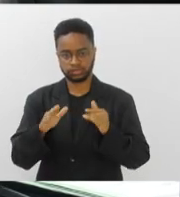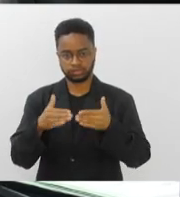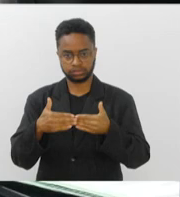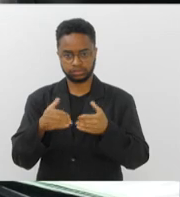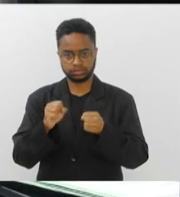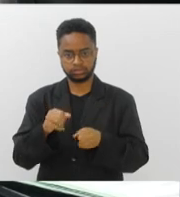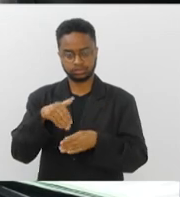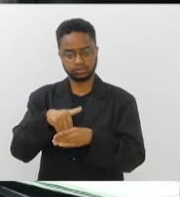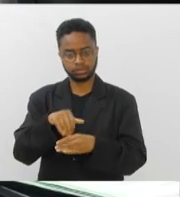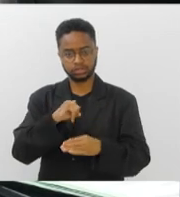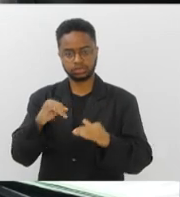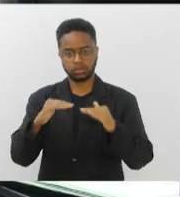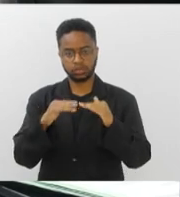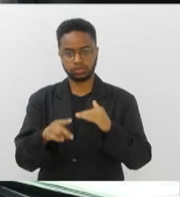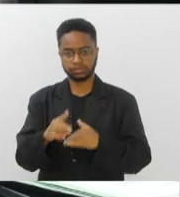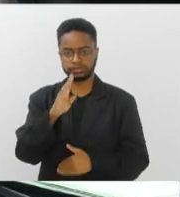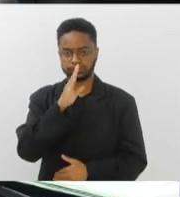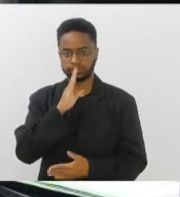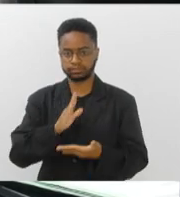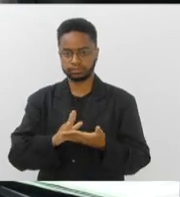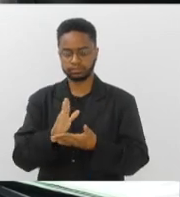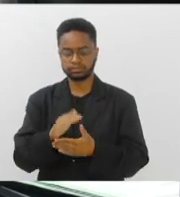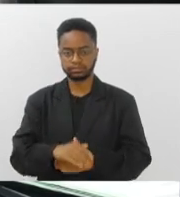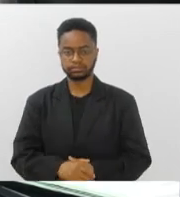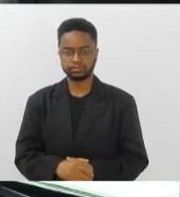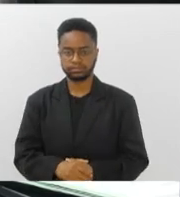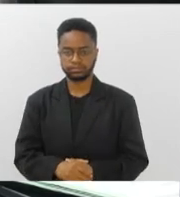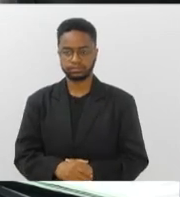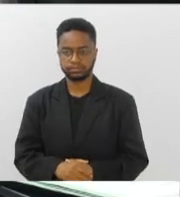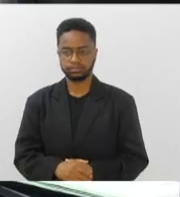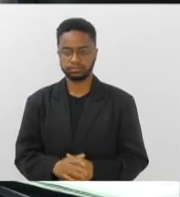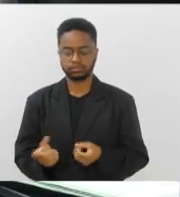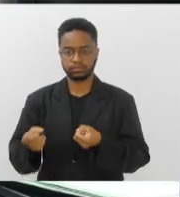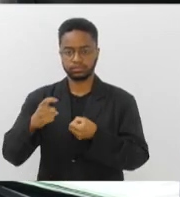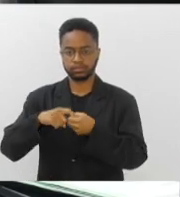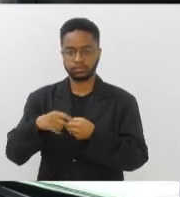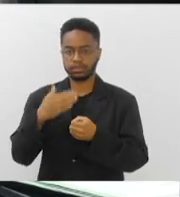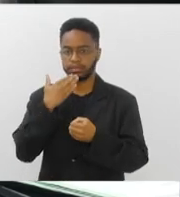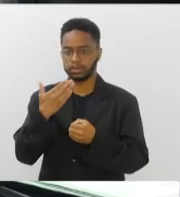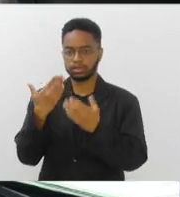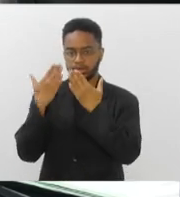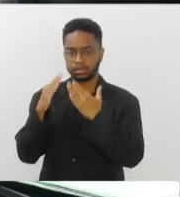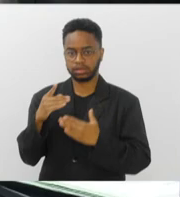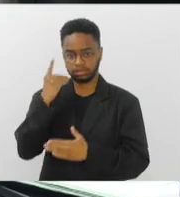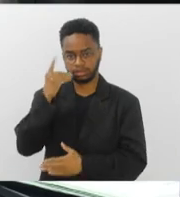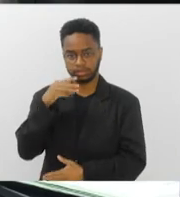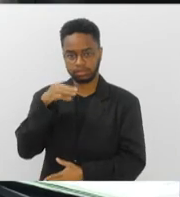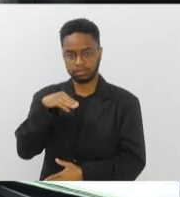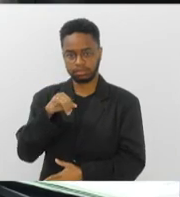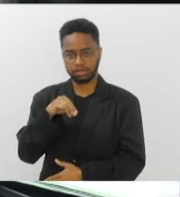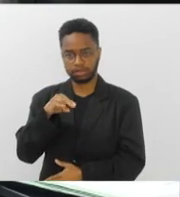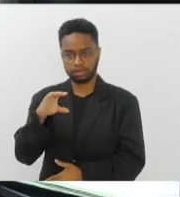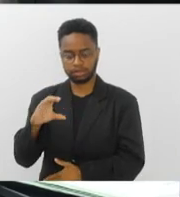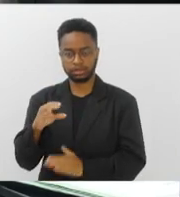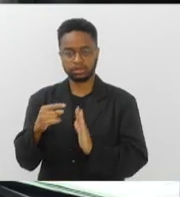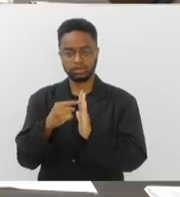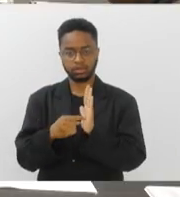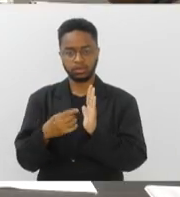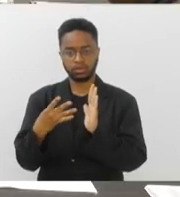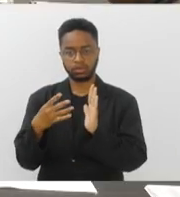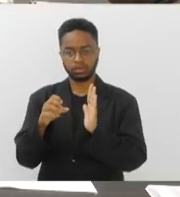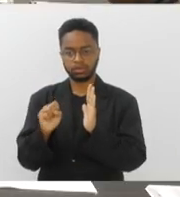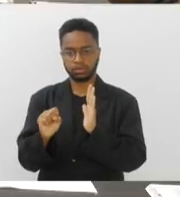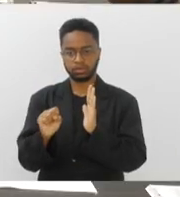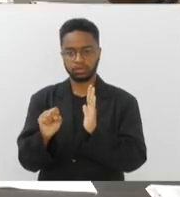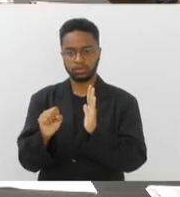encerrada a discussão. Em votação, os senhores que aprovam, permaneçam como estão, aprovado. Volto ao pedido de vista do deputado Mink. Qual é o próximo? Presidente, 48. Uma dúvida. O 48.